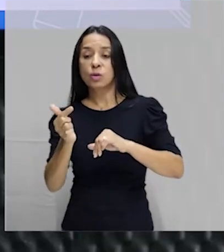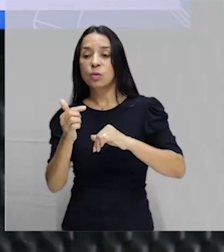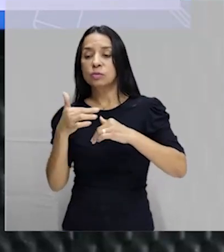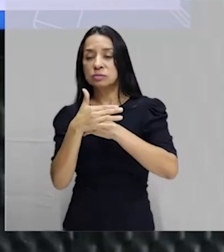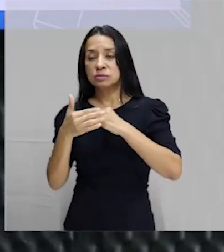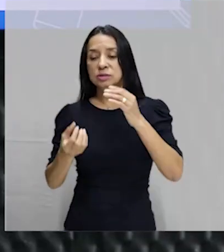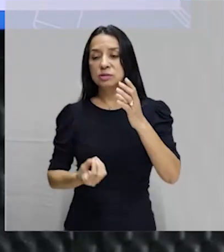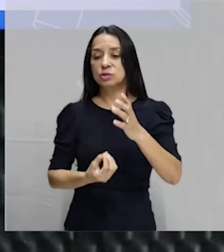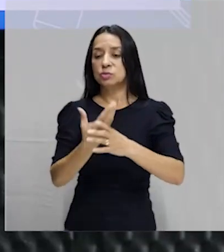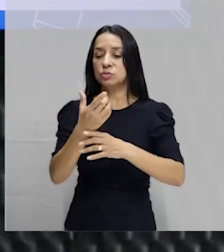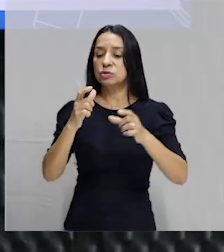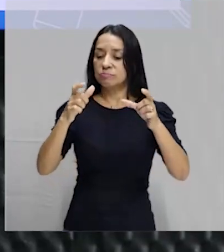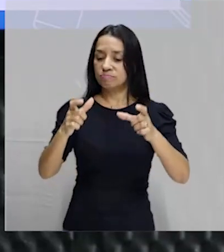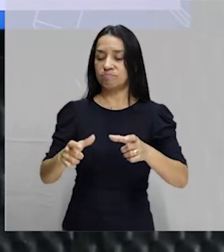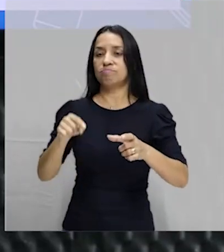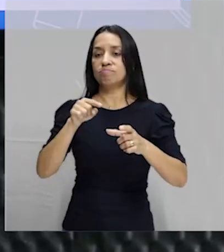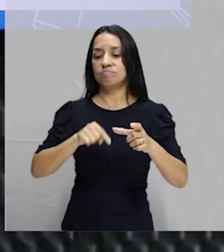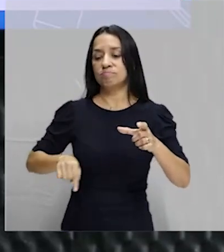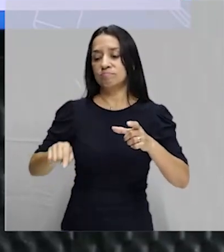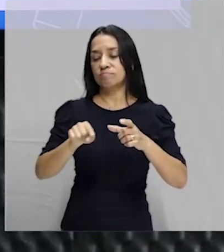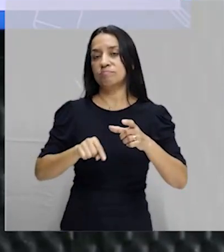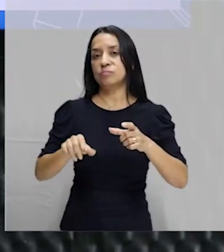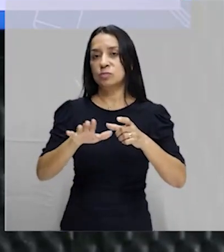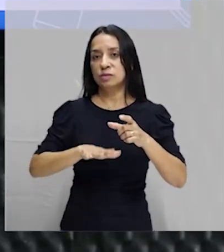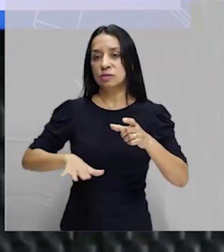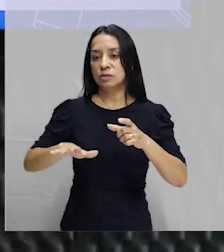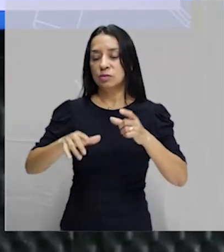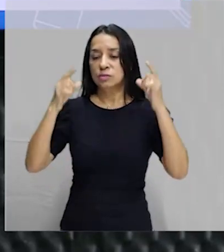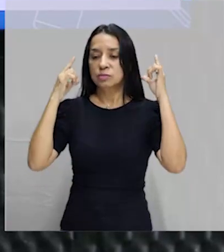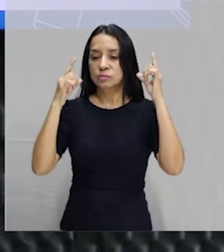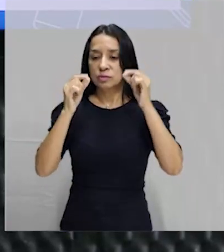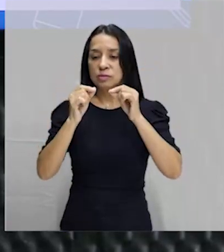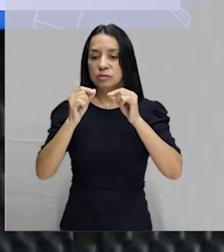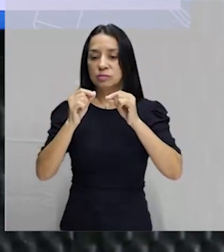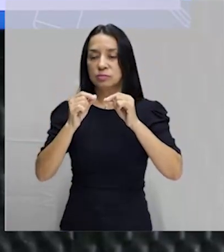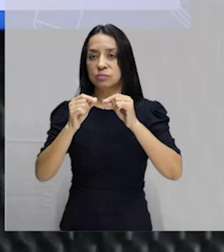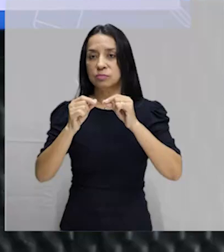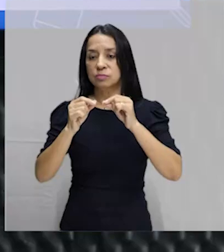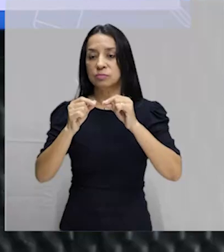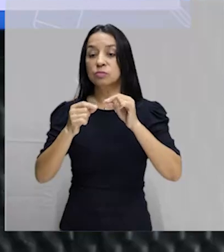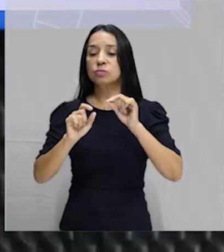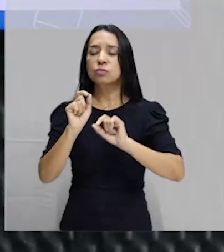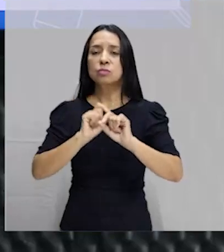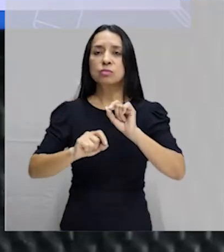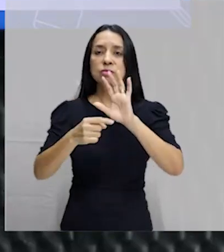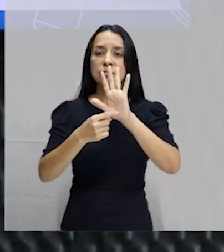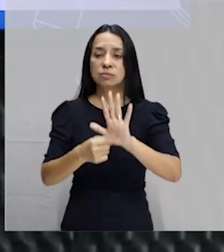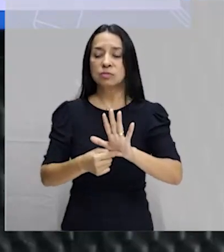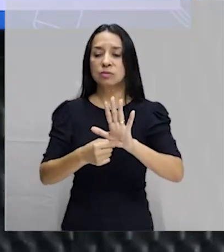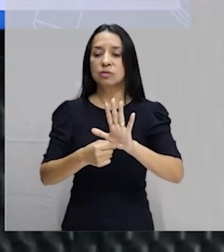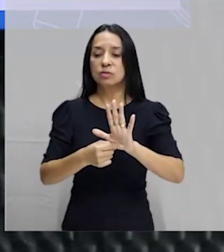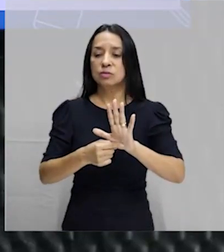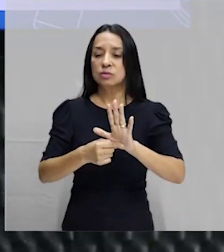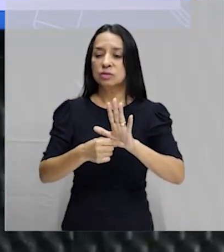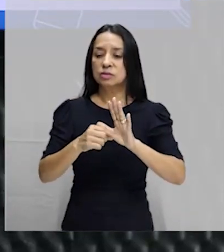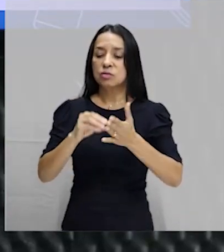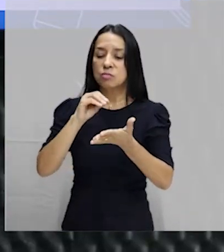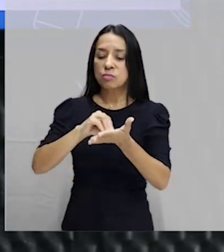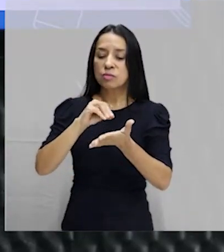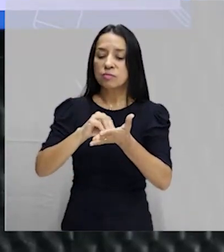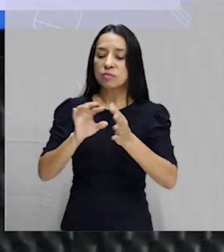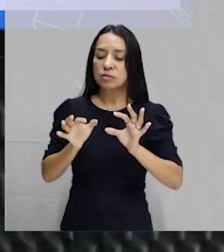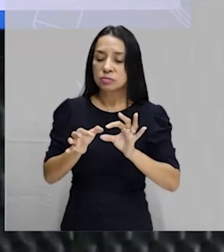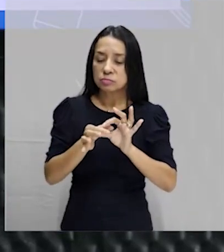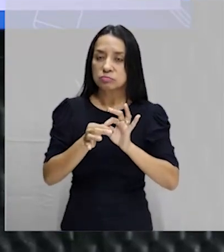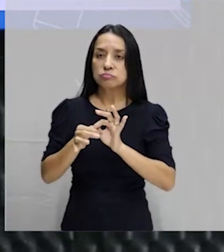presença dessas cidades-estados mostra uma fragmentação política. mostra uma falta de